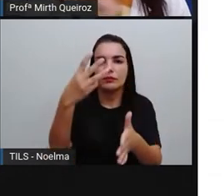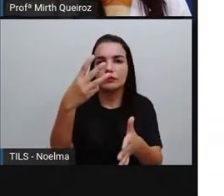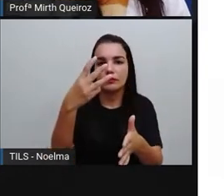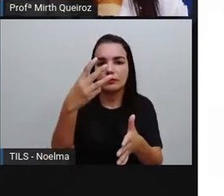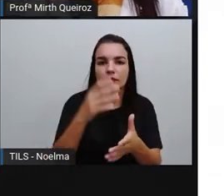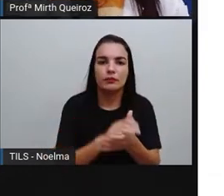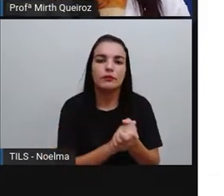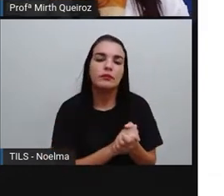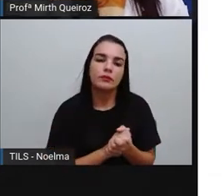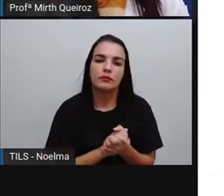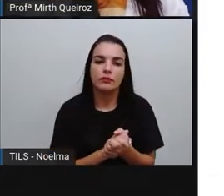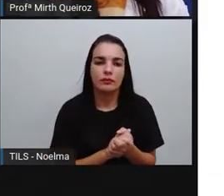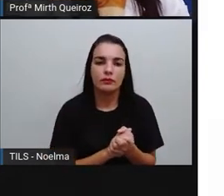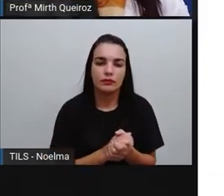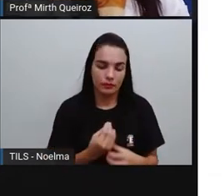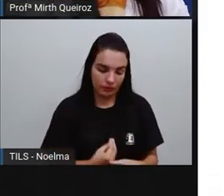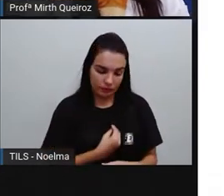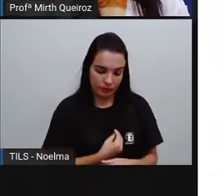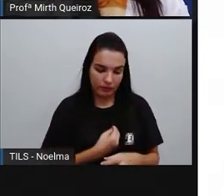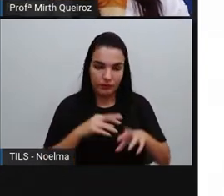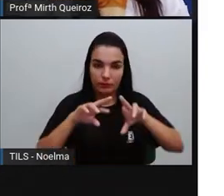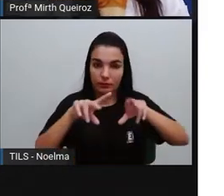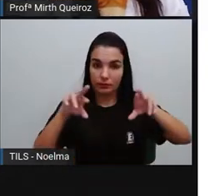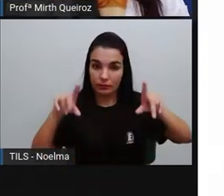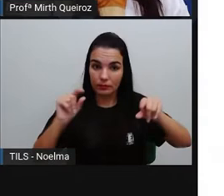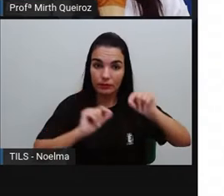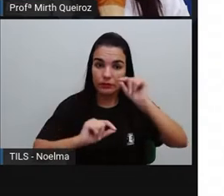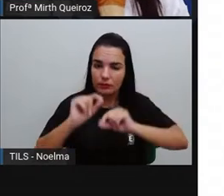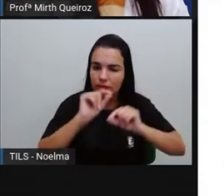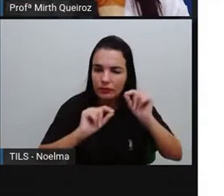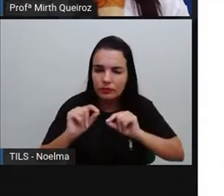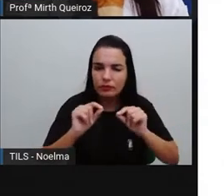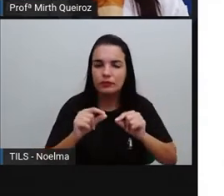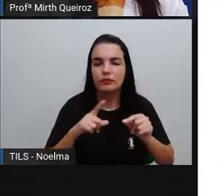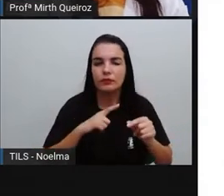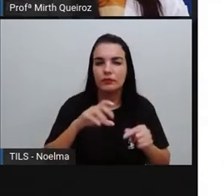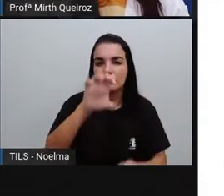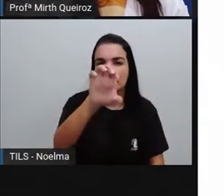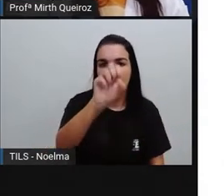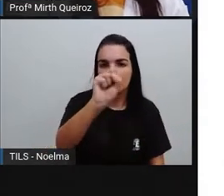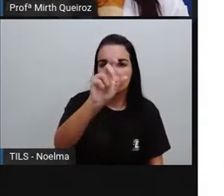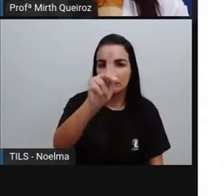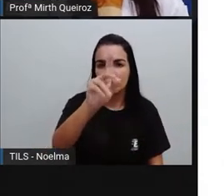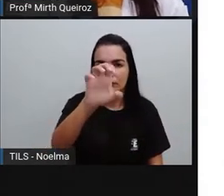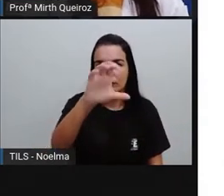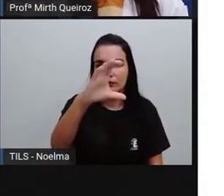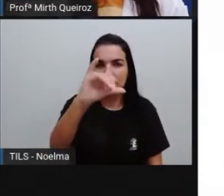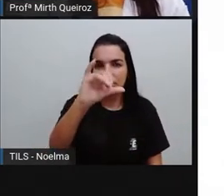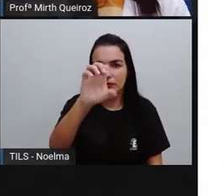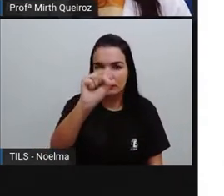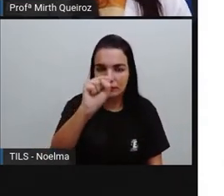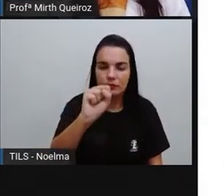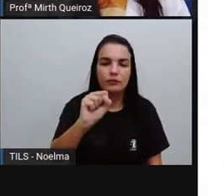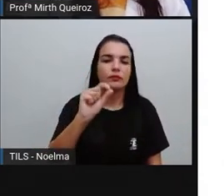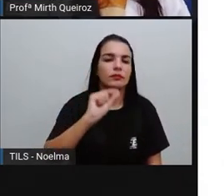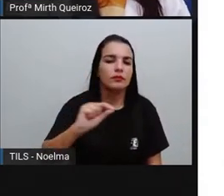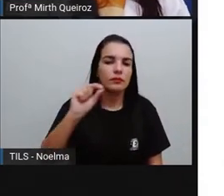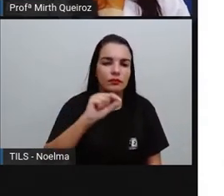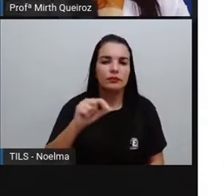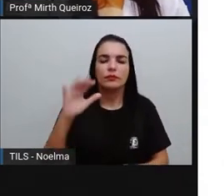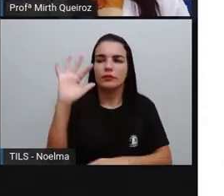vai estar dentro aí desses três níveis. Espécies, né, que são os tipos de plantas, tipos de animais,